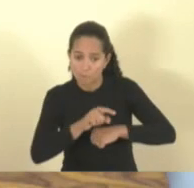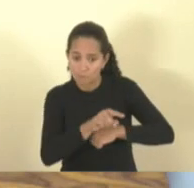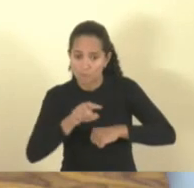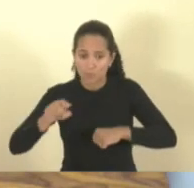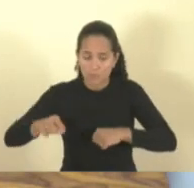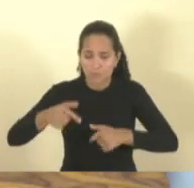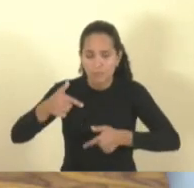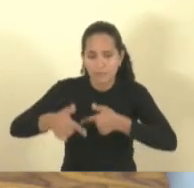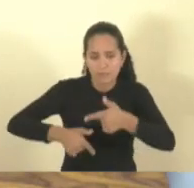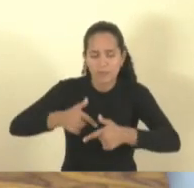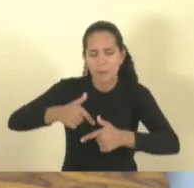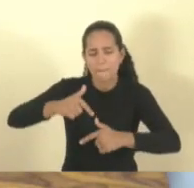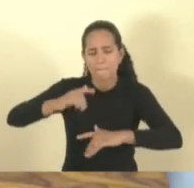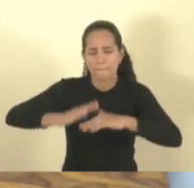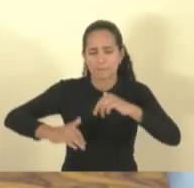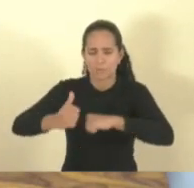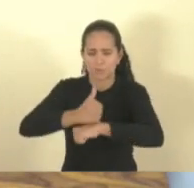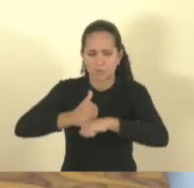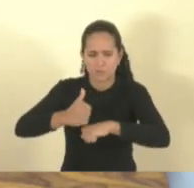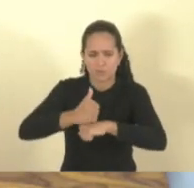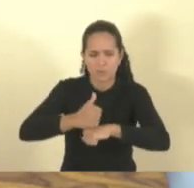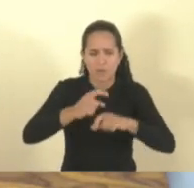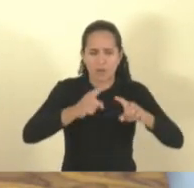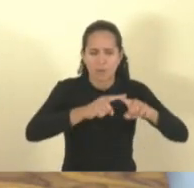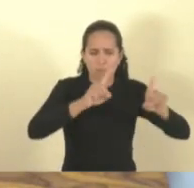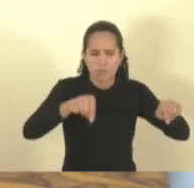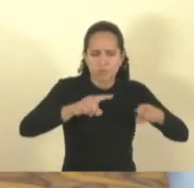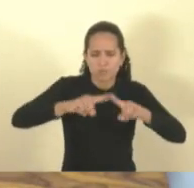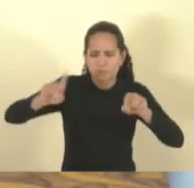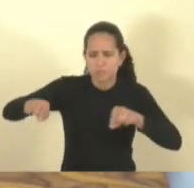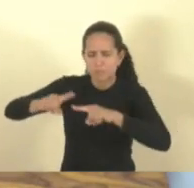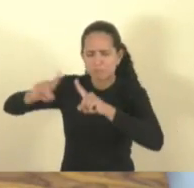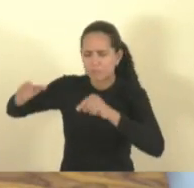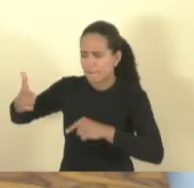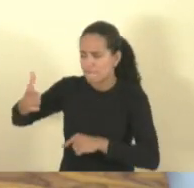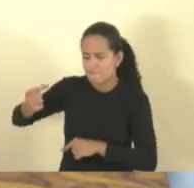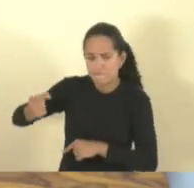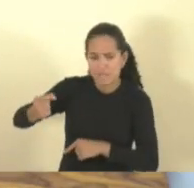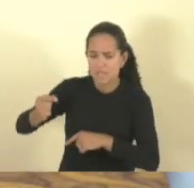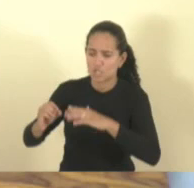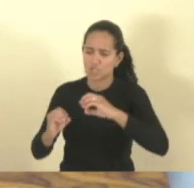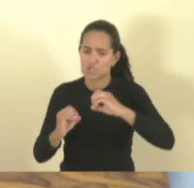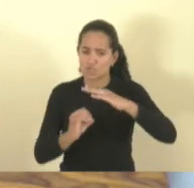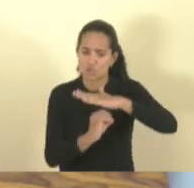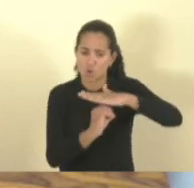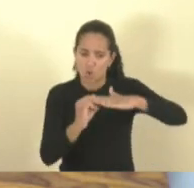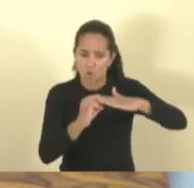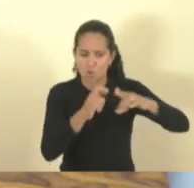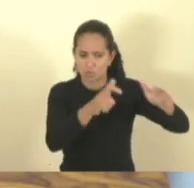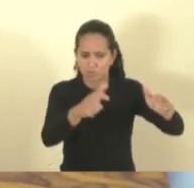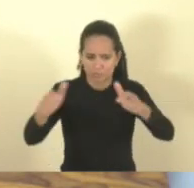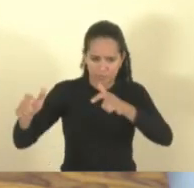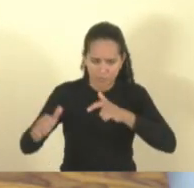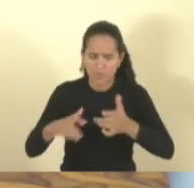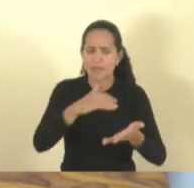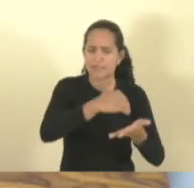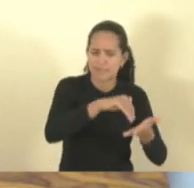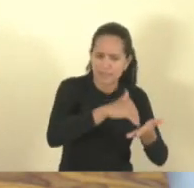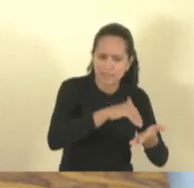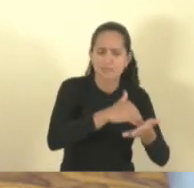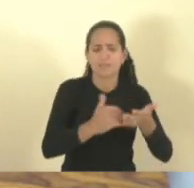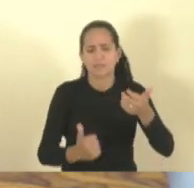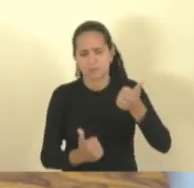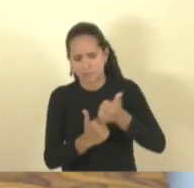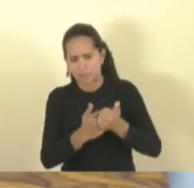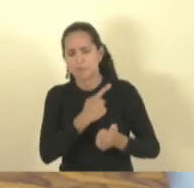estão em mais de 20 órgãos da administração direta e indireta do nosso Estado. Estão em cargos de secretários,